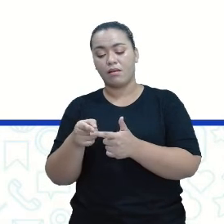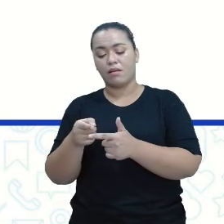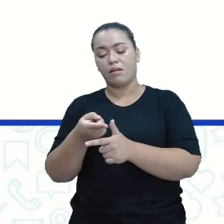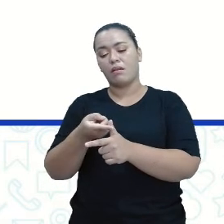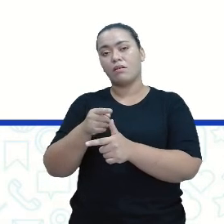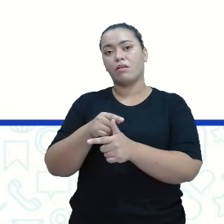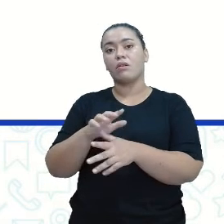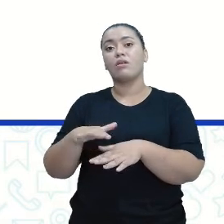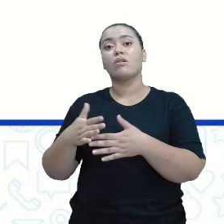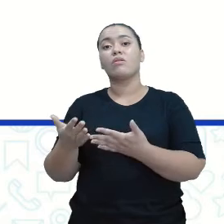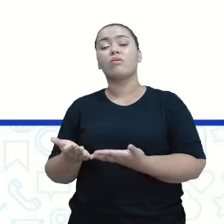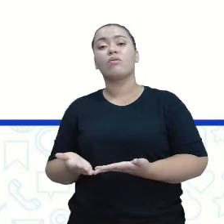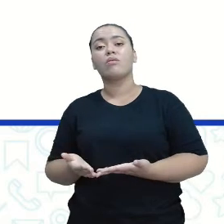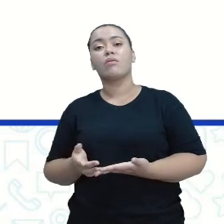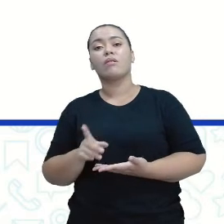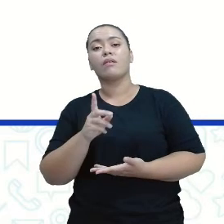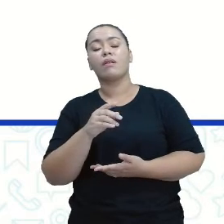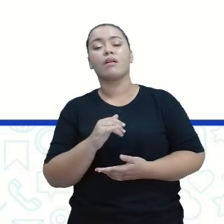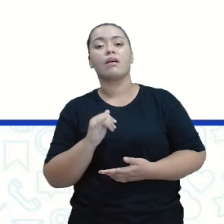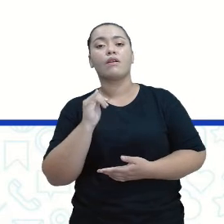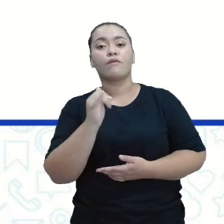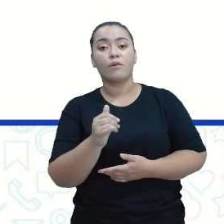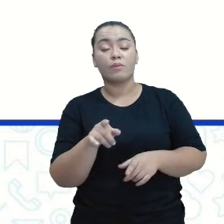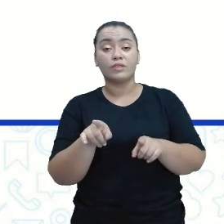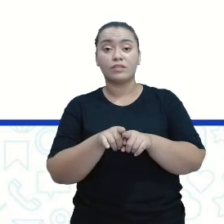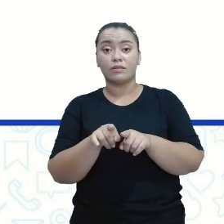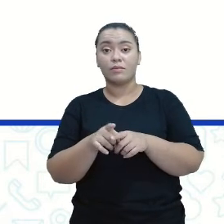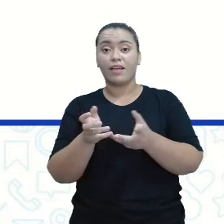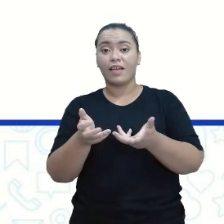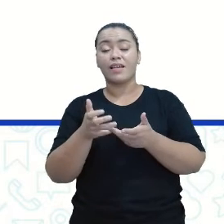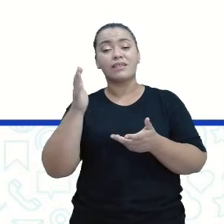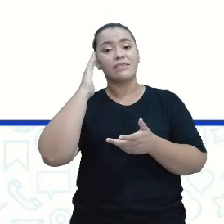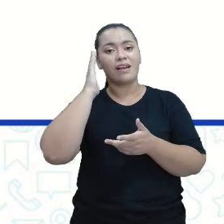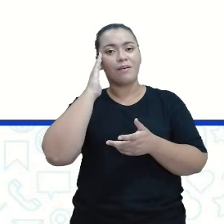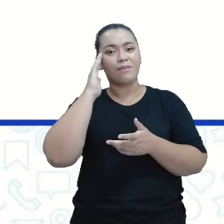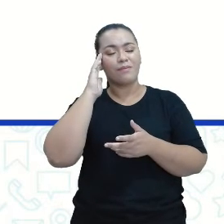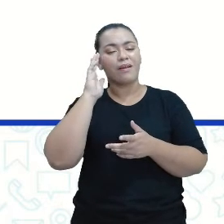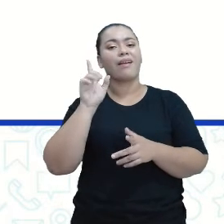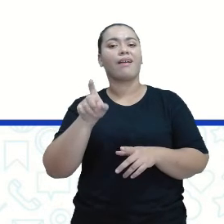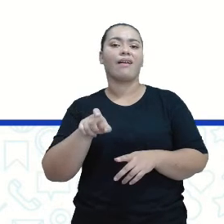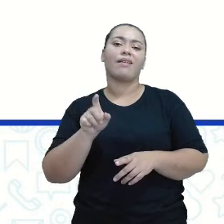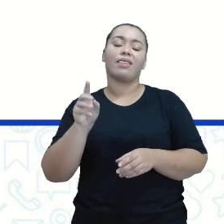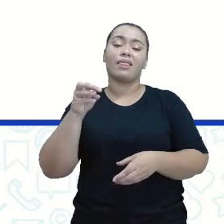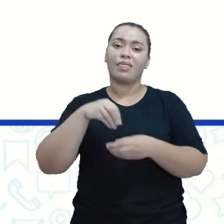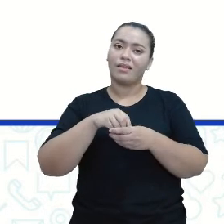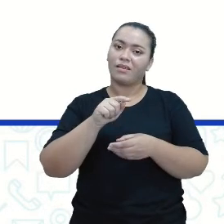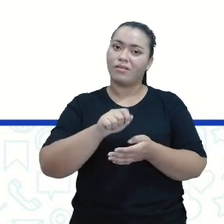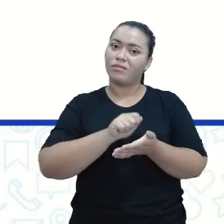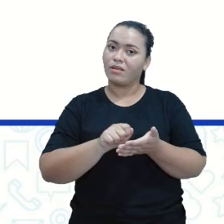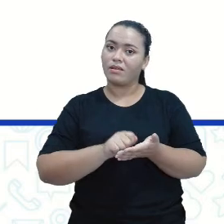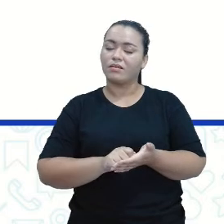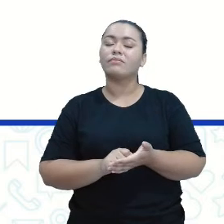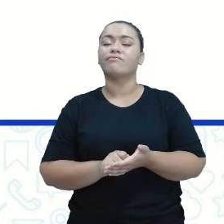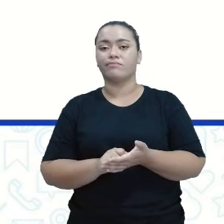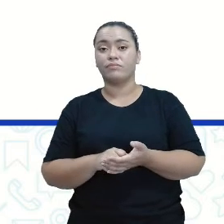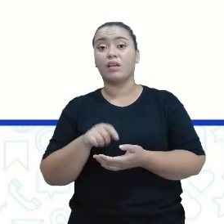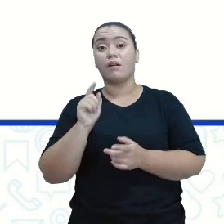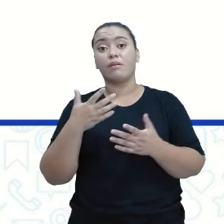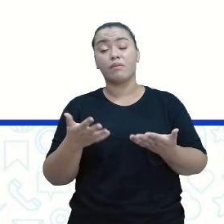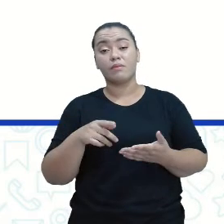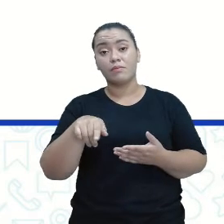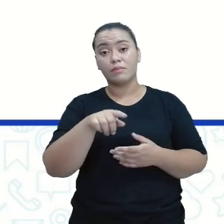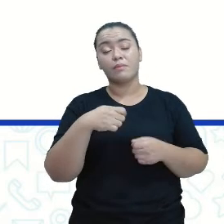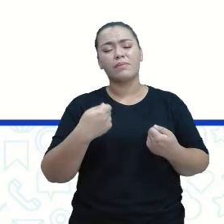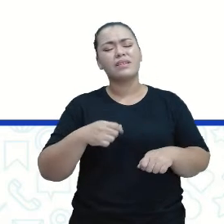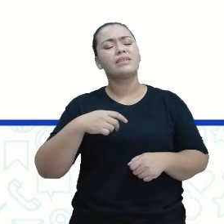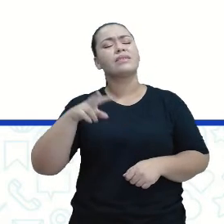os lados, né? O que foi informado e o que ele quer saber na questão, certo? Para isso, você tem que